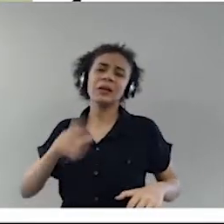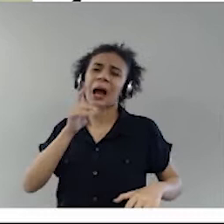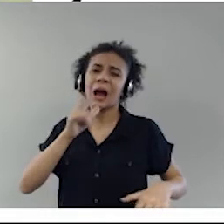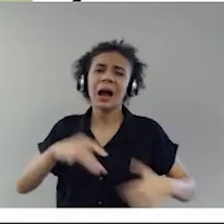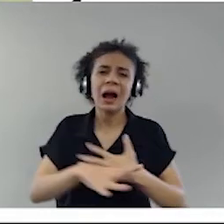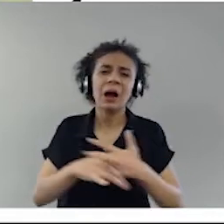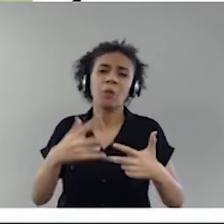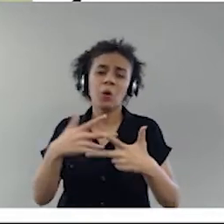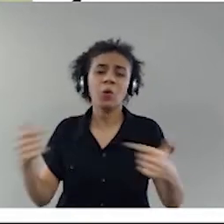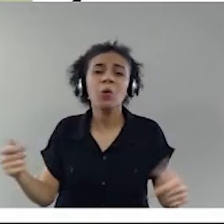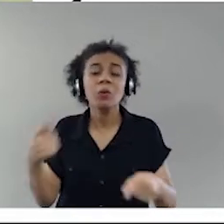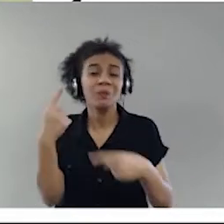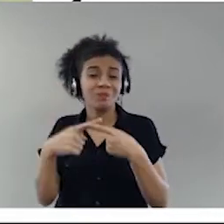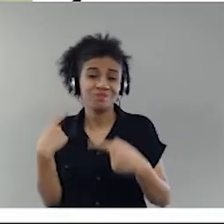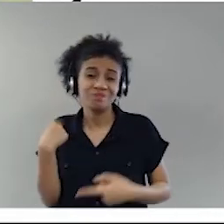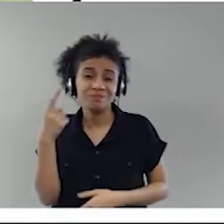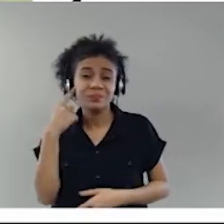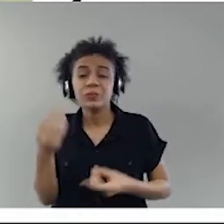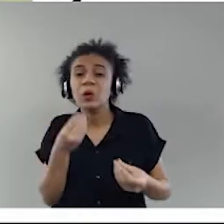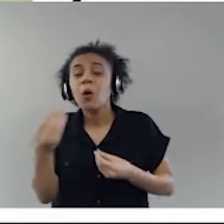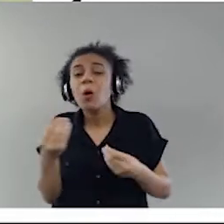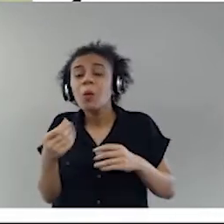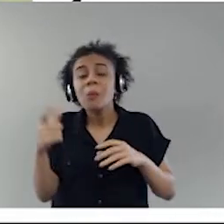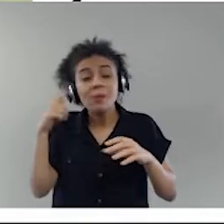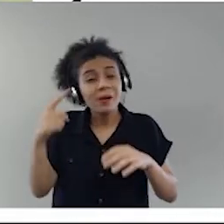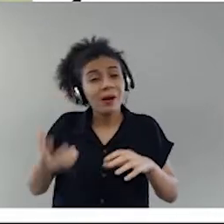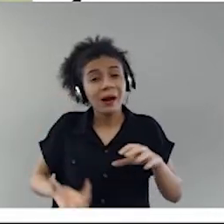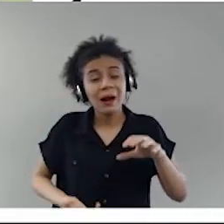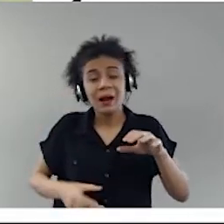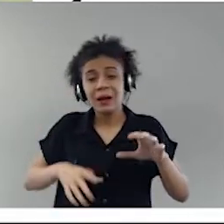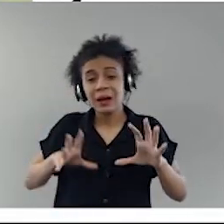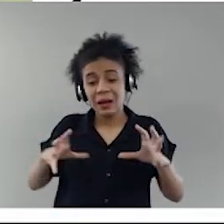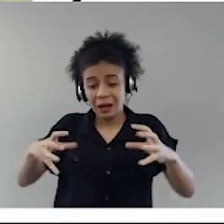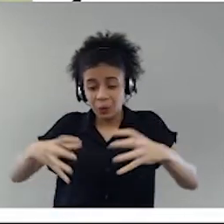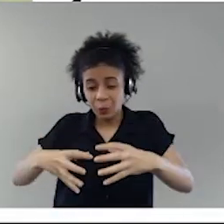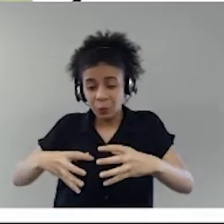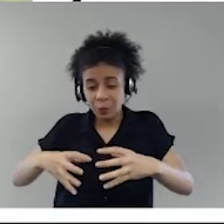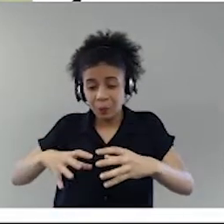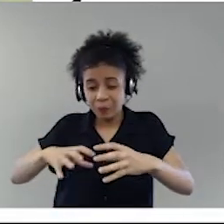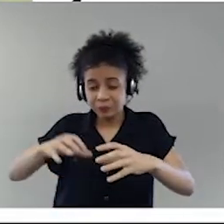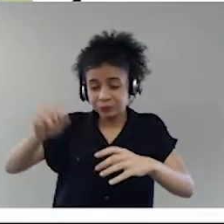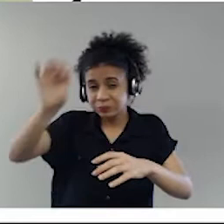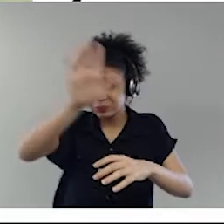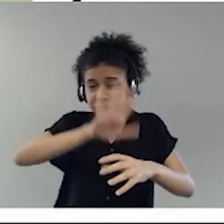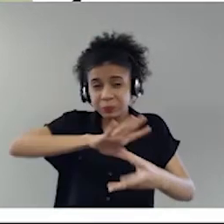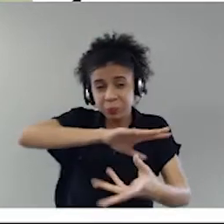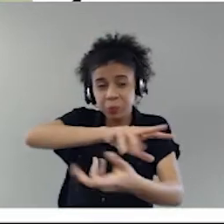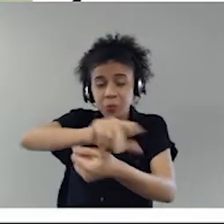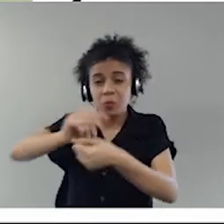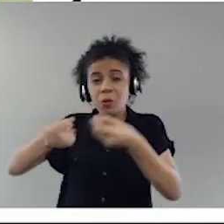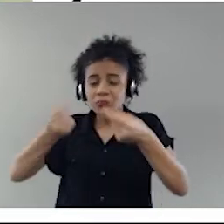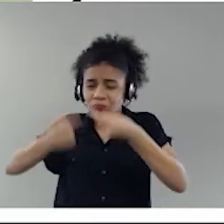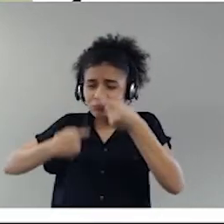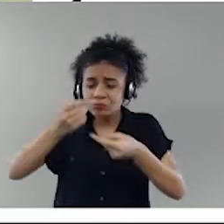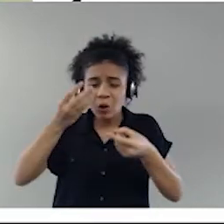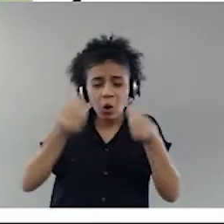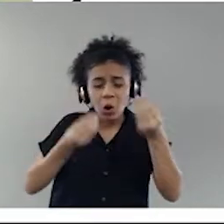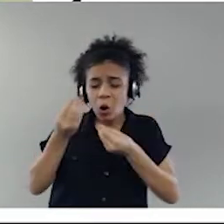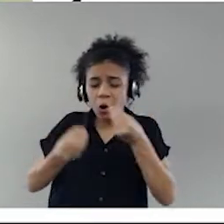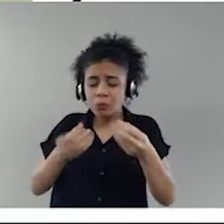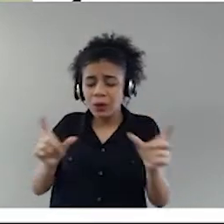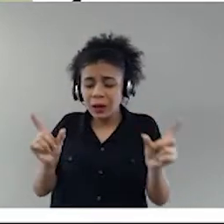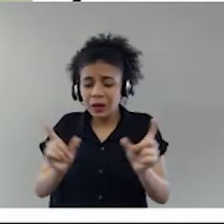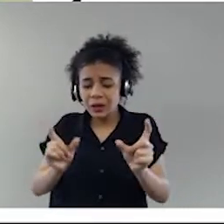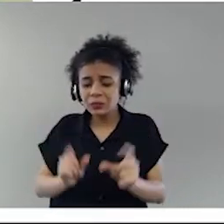também pensarmos em câmaras internacionais de arbitragem que deem conta de uma redução